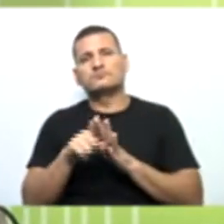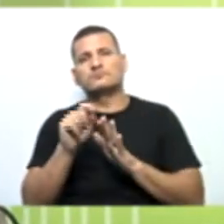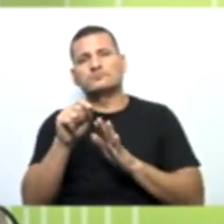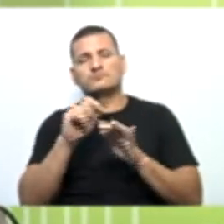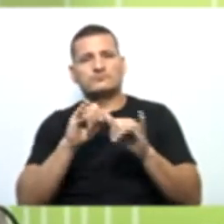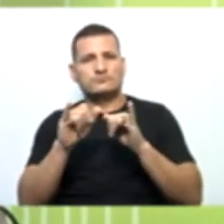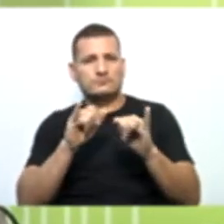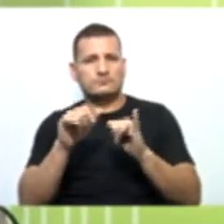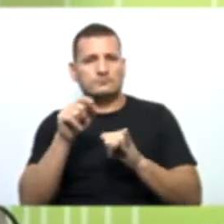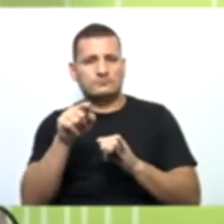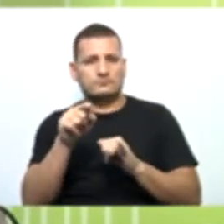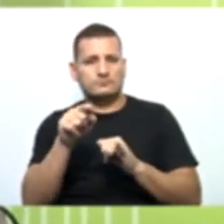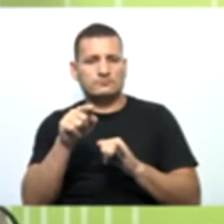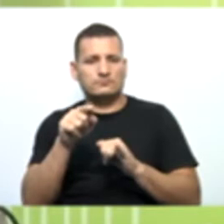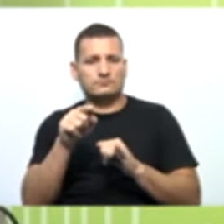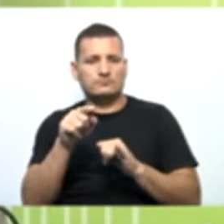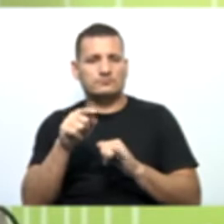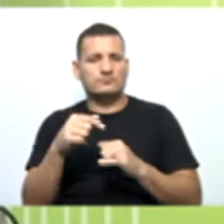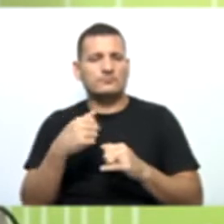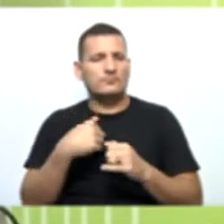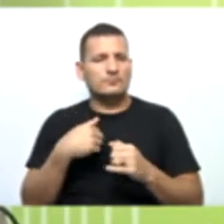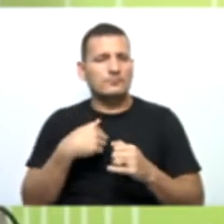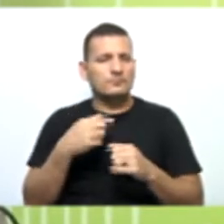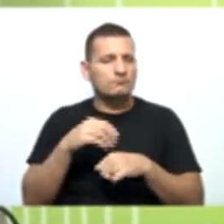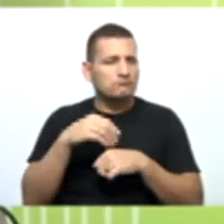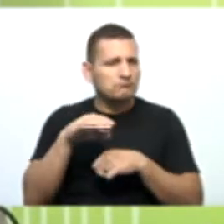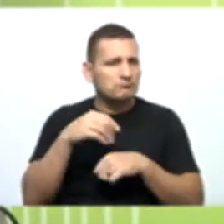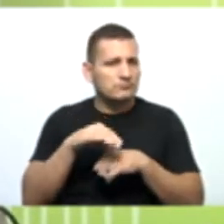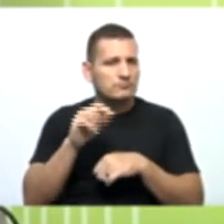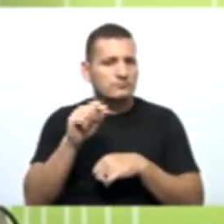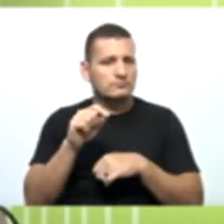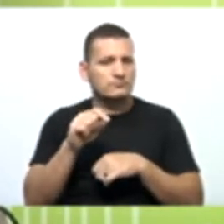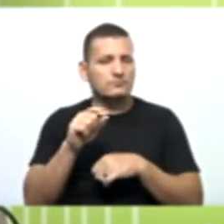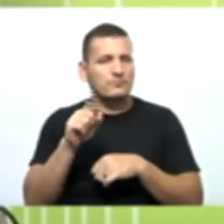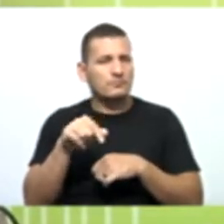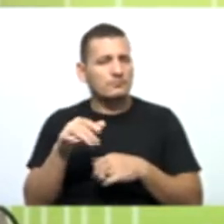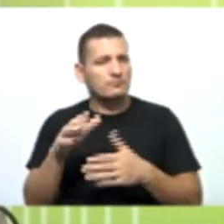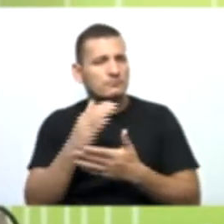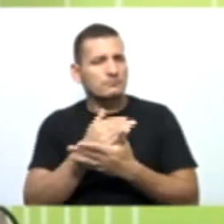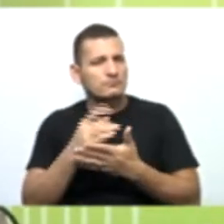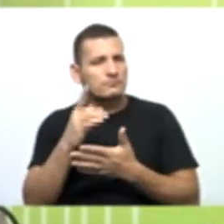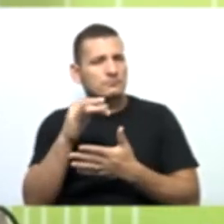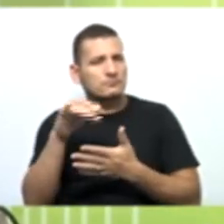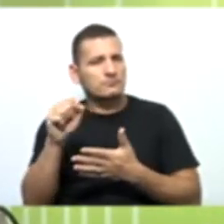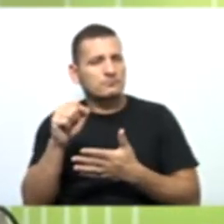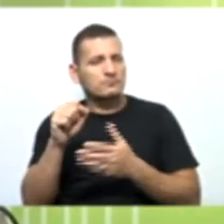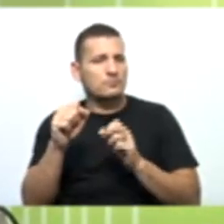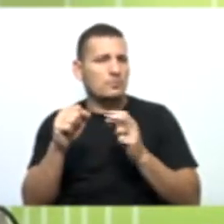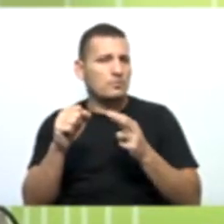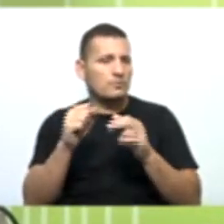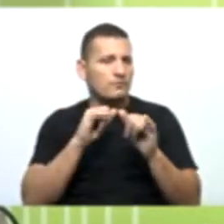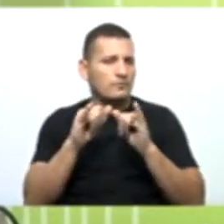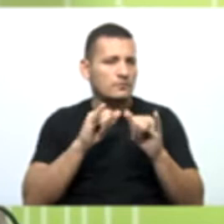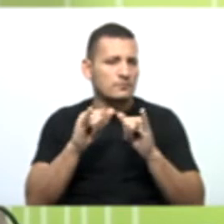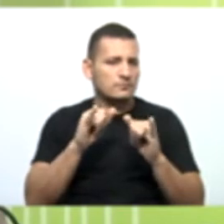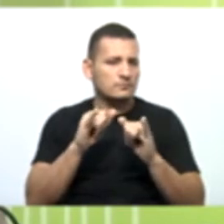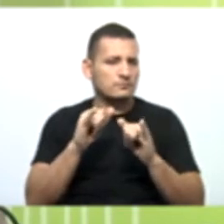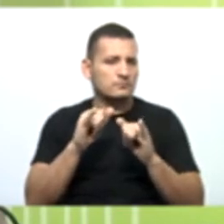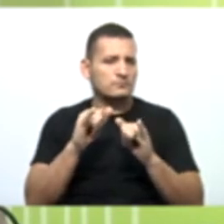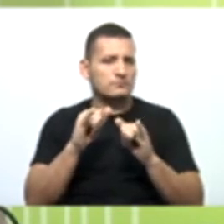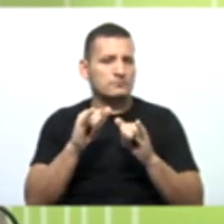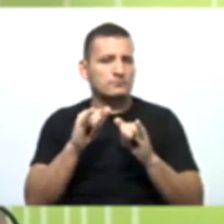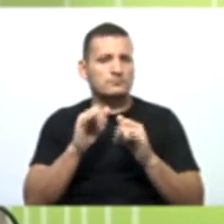você? O que eu estou passando para você? É dados ou estou passando já uma informação?